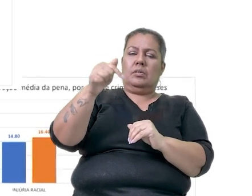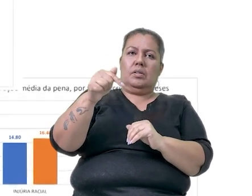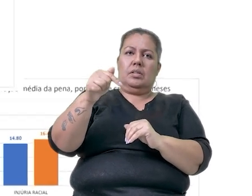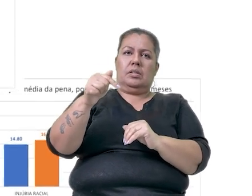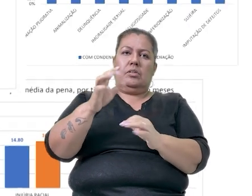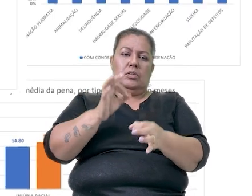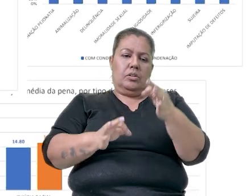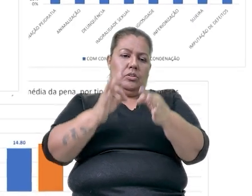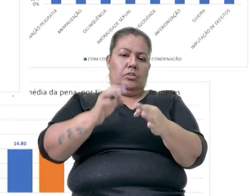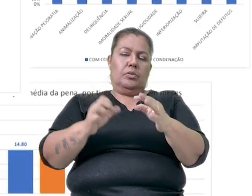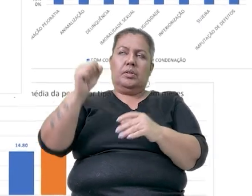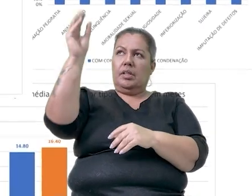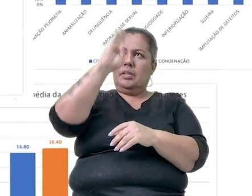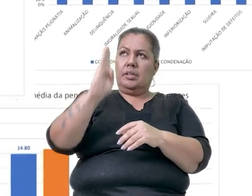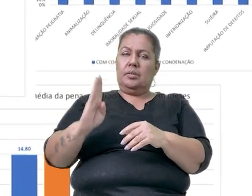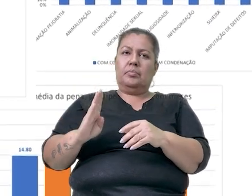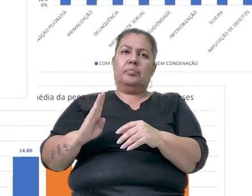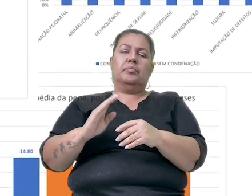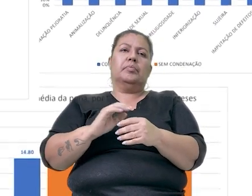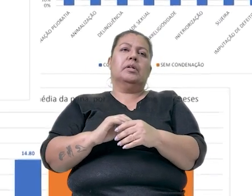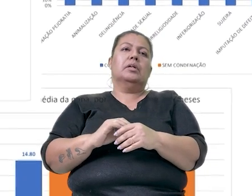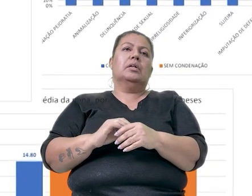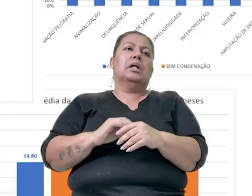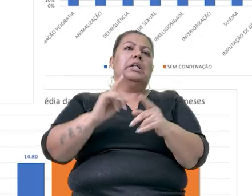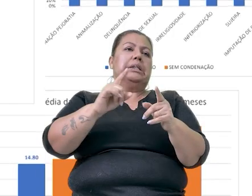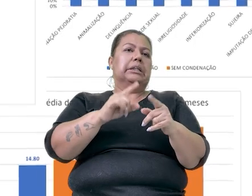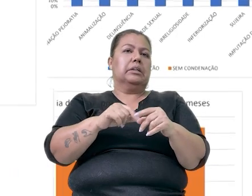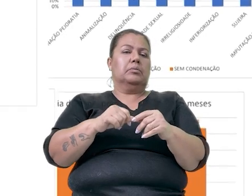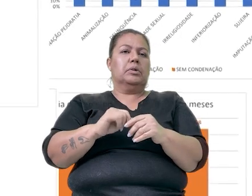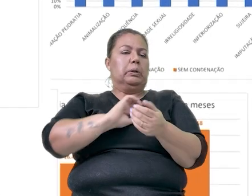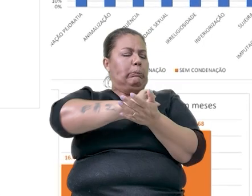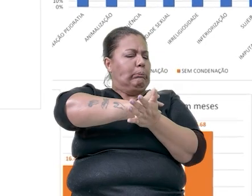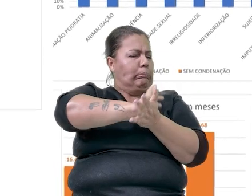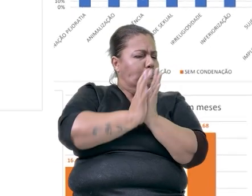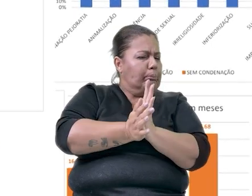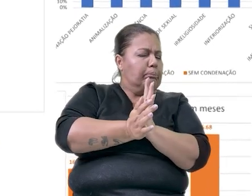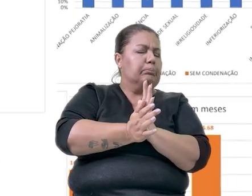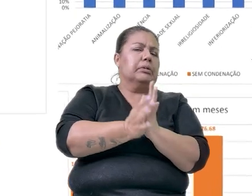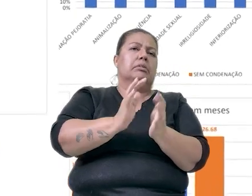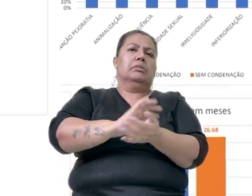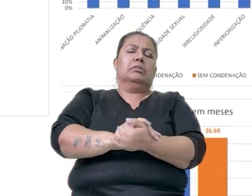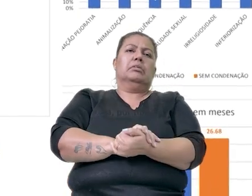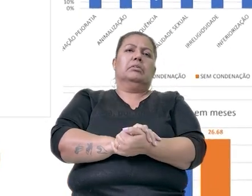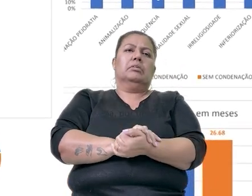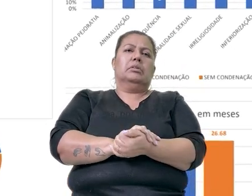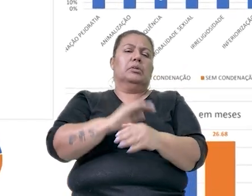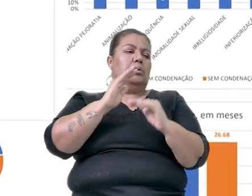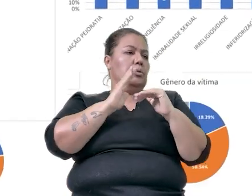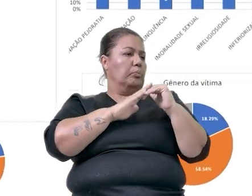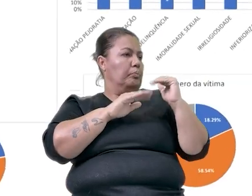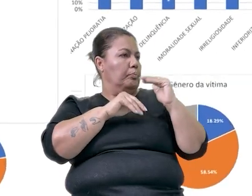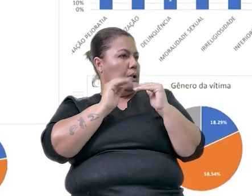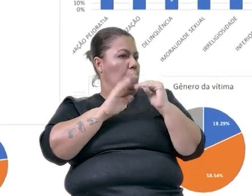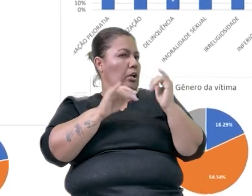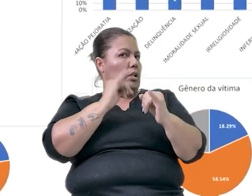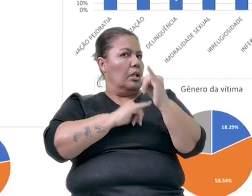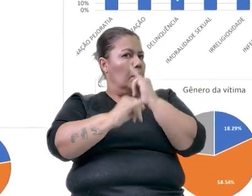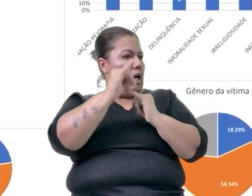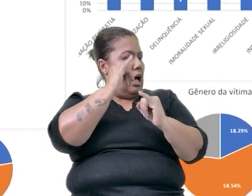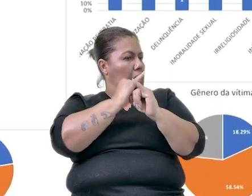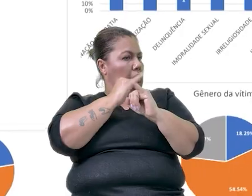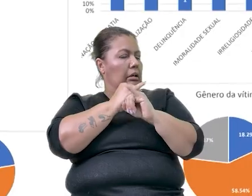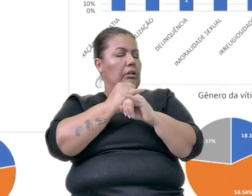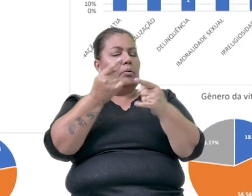tribunais brasileiros envolvendo os crimes de injúria racial e racismo praticados em redes sociais